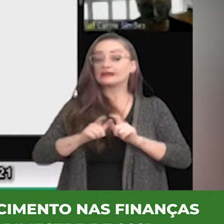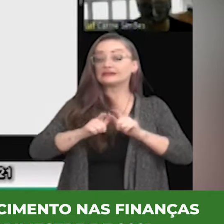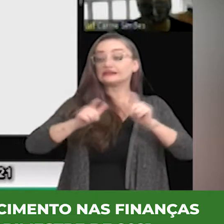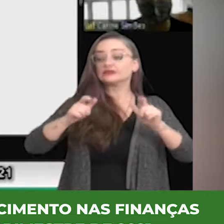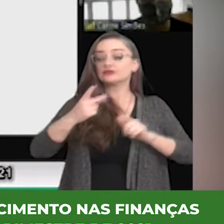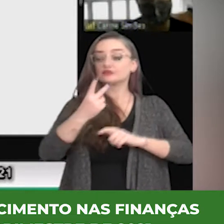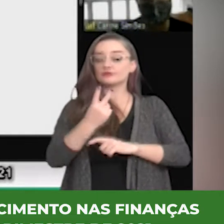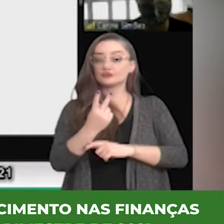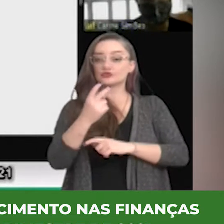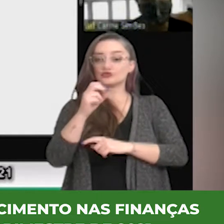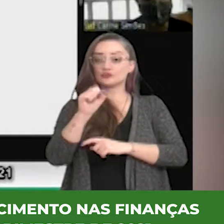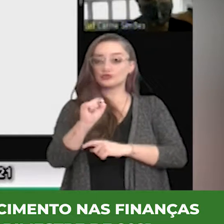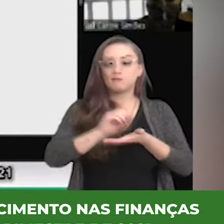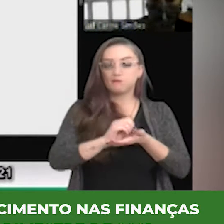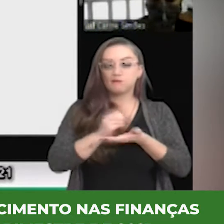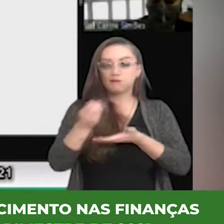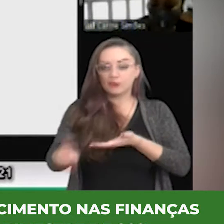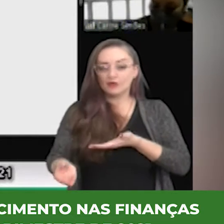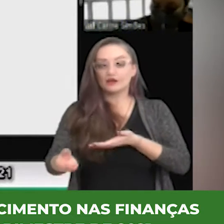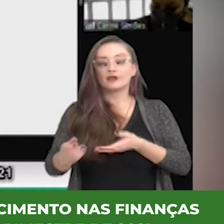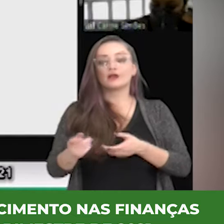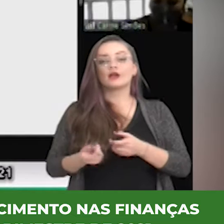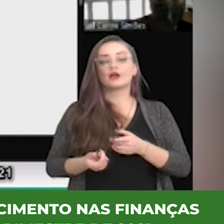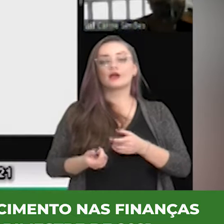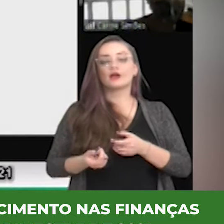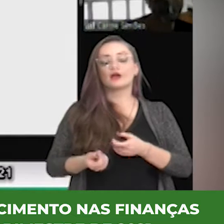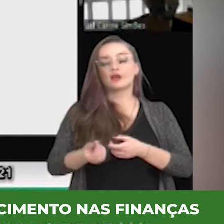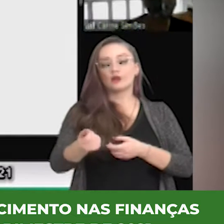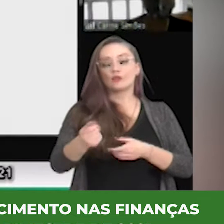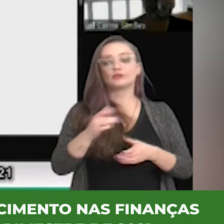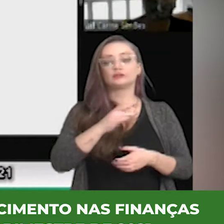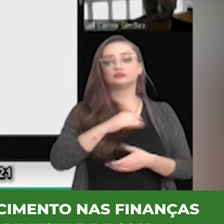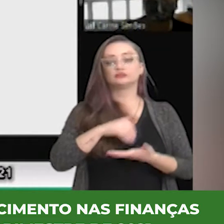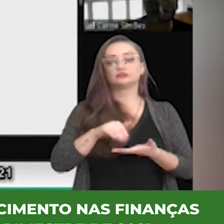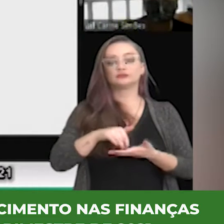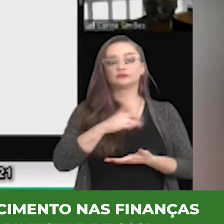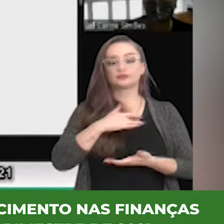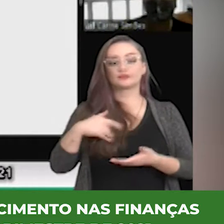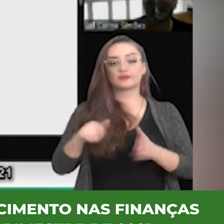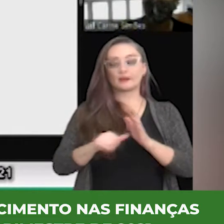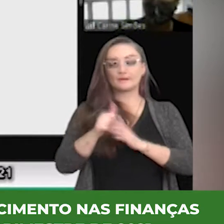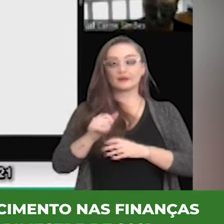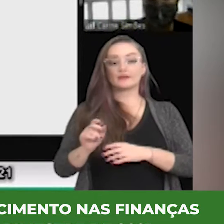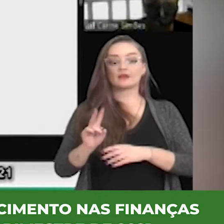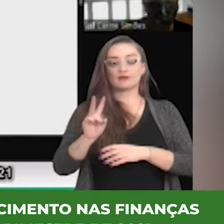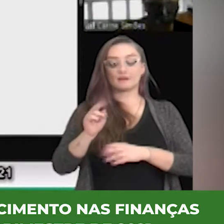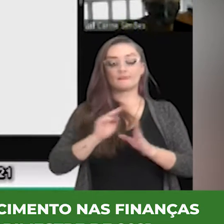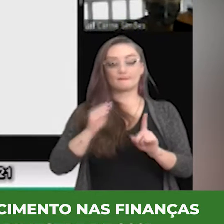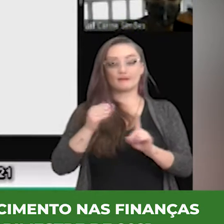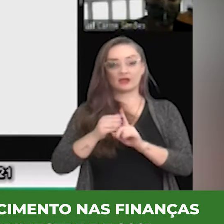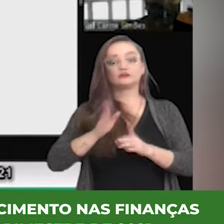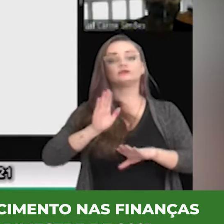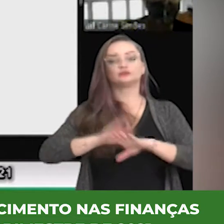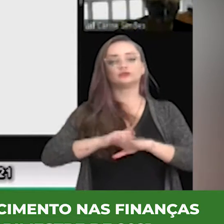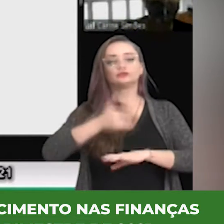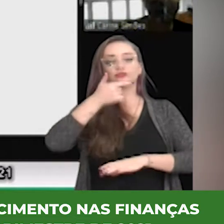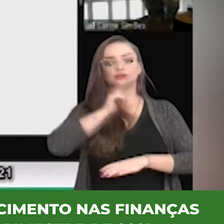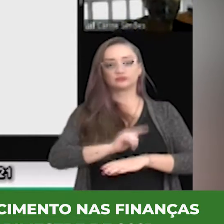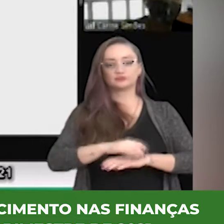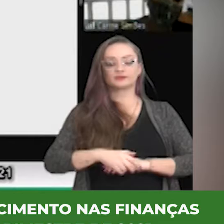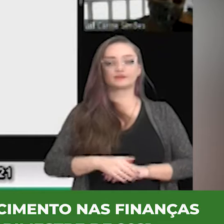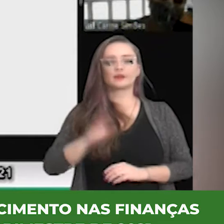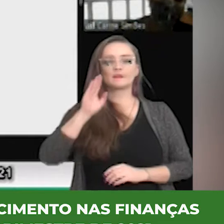crescer o 28,05 por cento Então esse foi a primeiramente é uma meta que a gente cumpriu